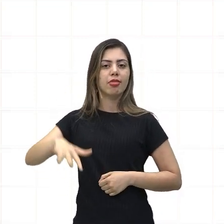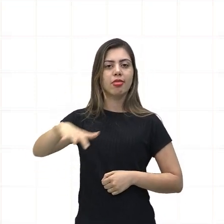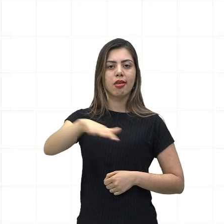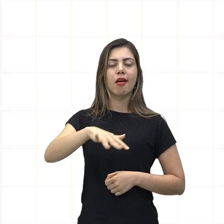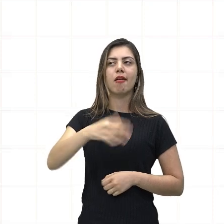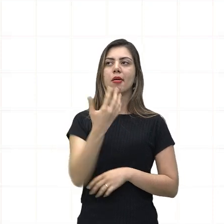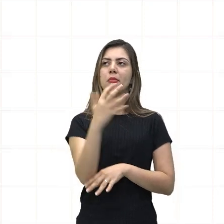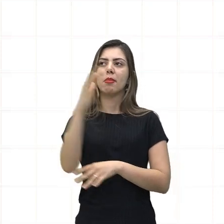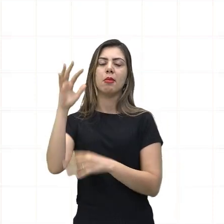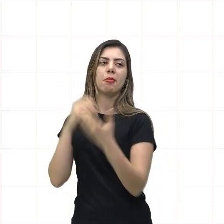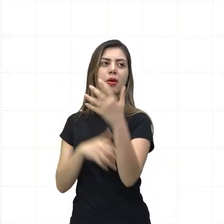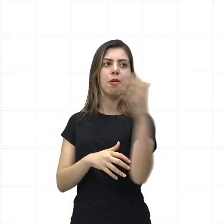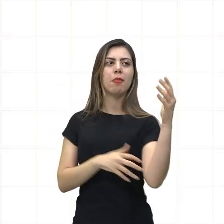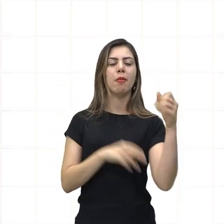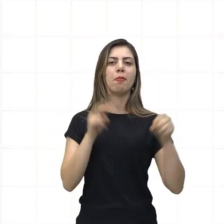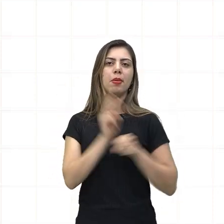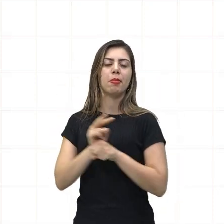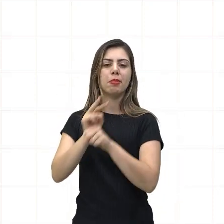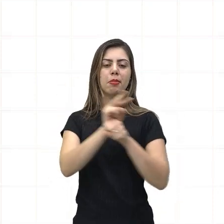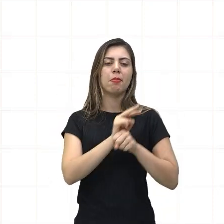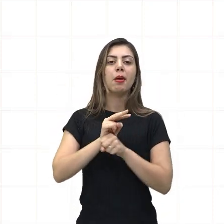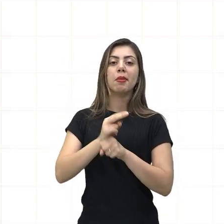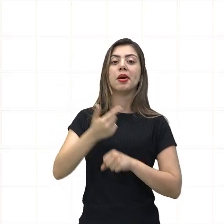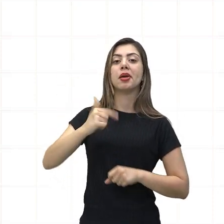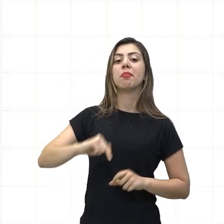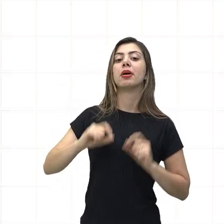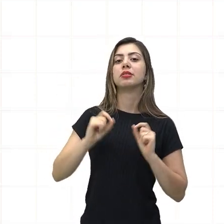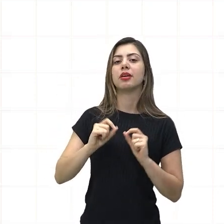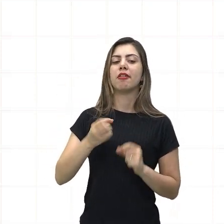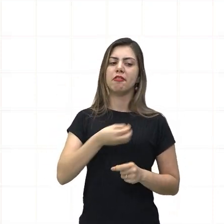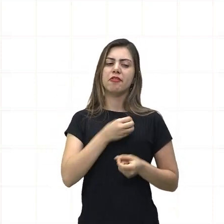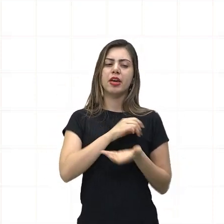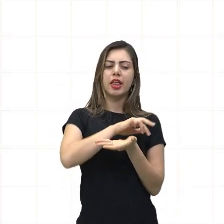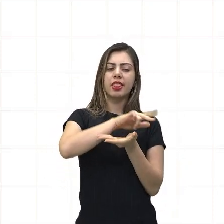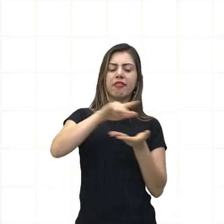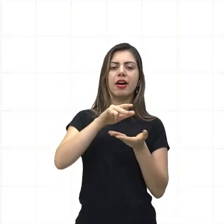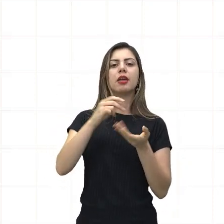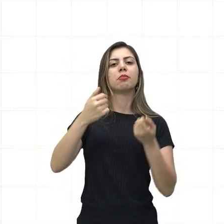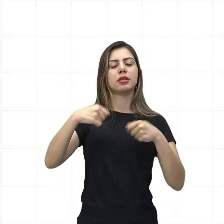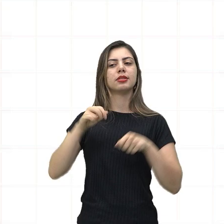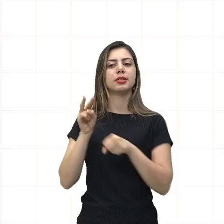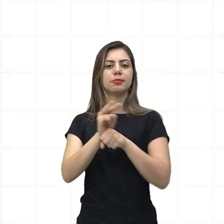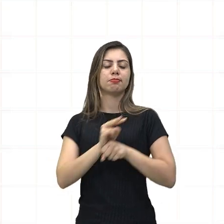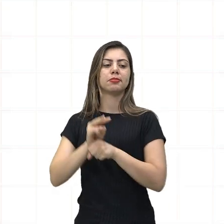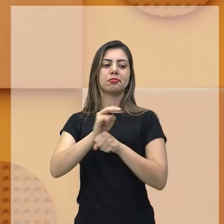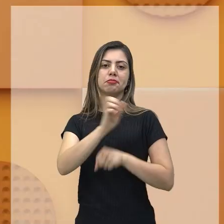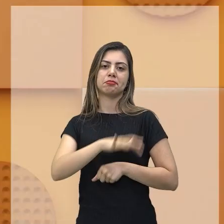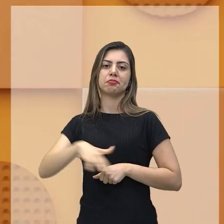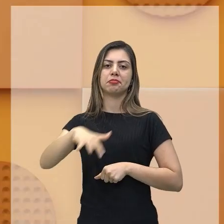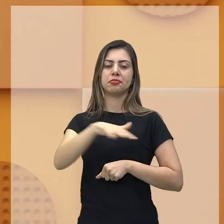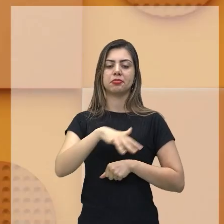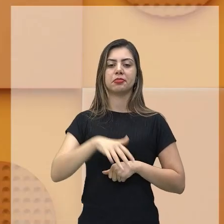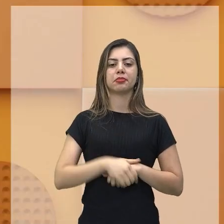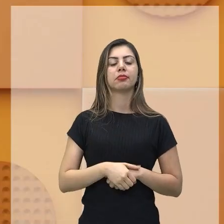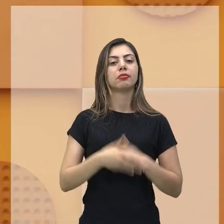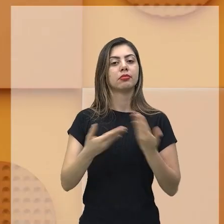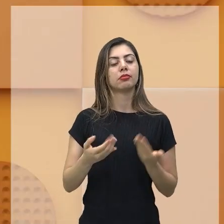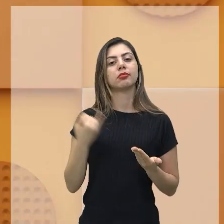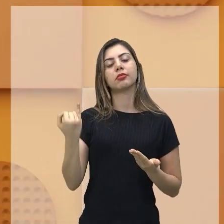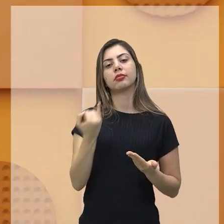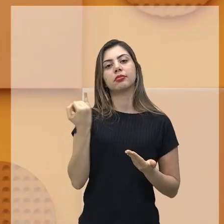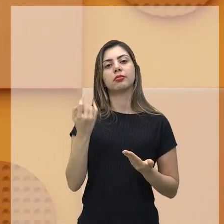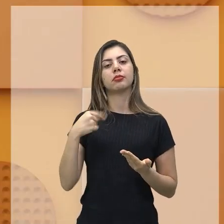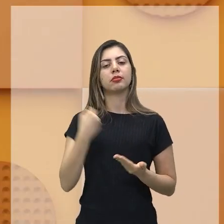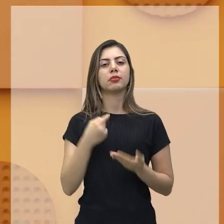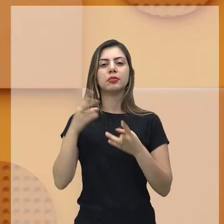Do meio ambiente como um todo, mas também de toda a biodiversidade que estava naquelas regiões. E é importante a